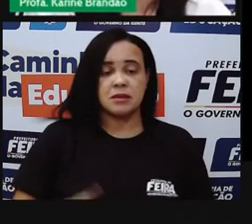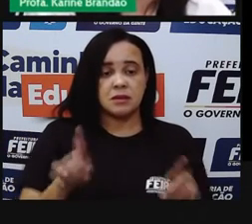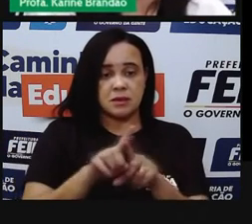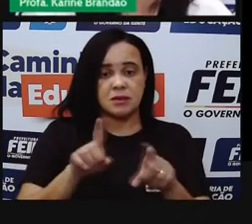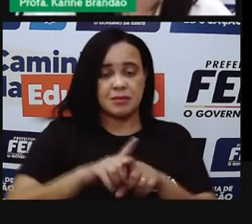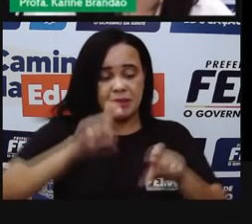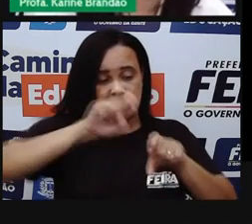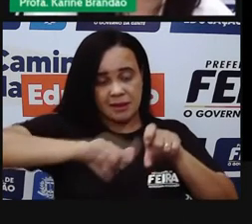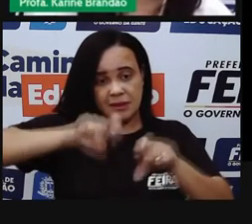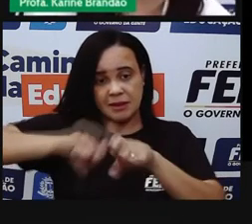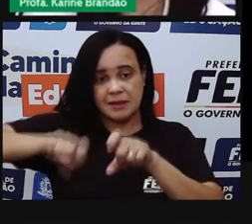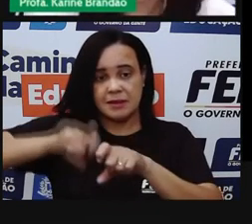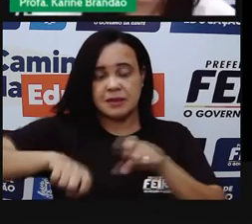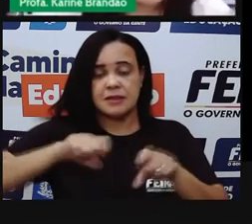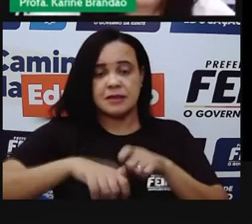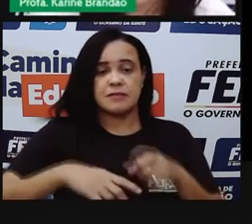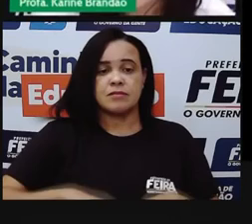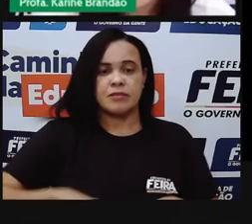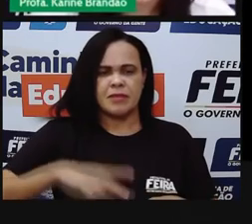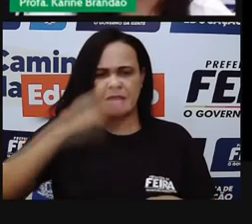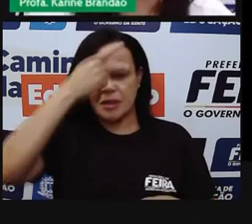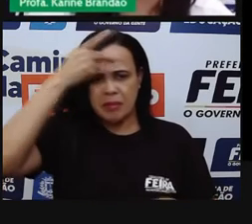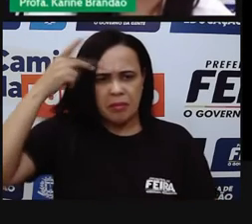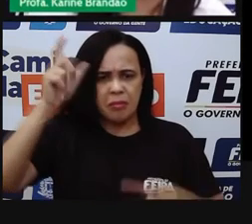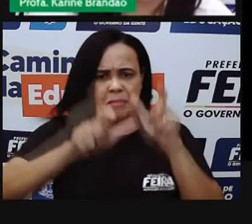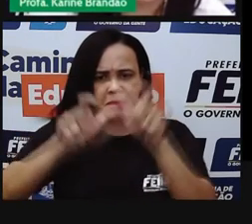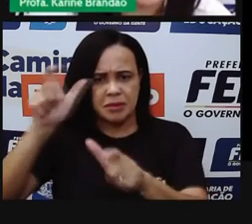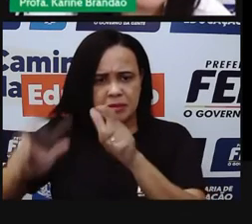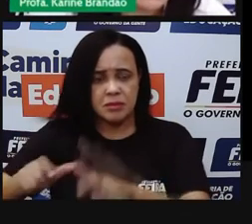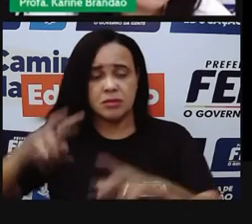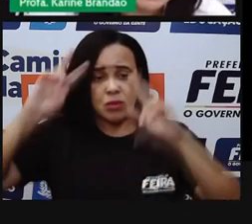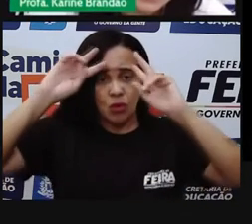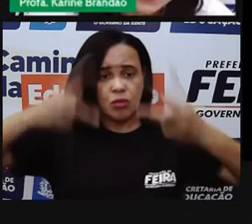nós, seres humanos? Nós temos todos os animais, né?